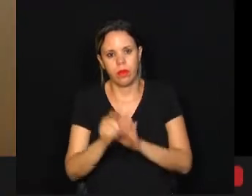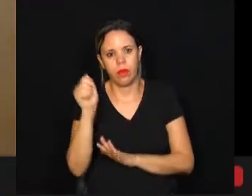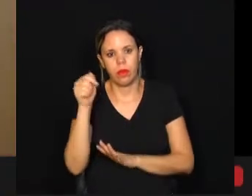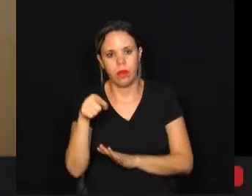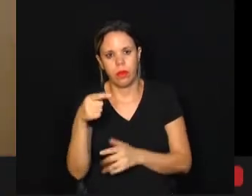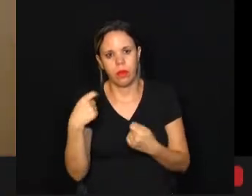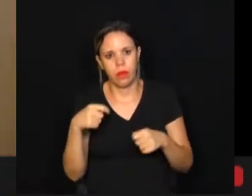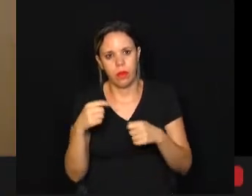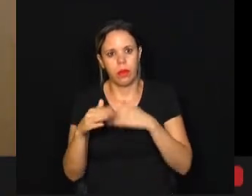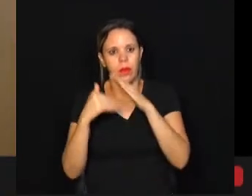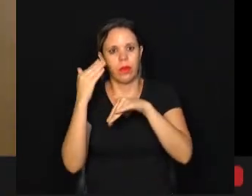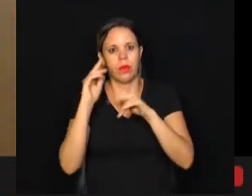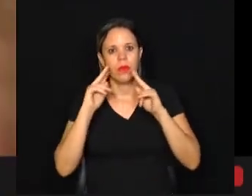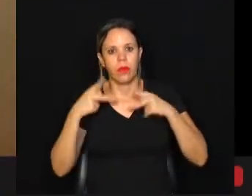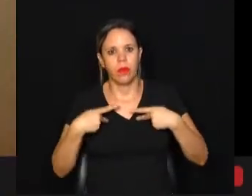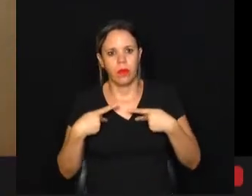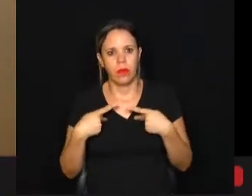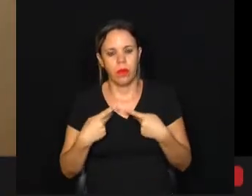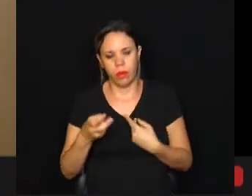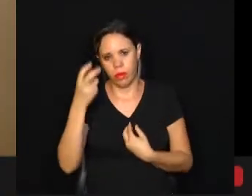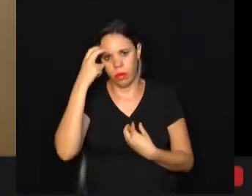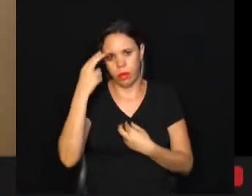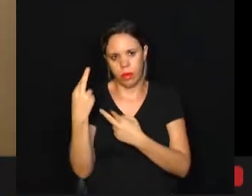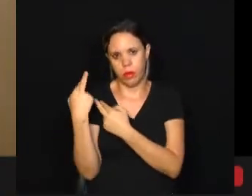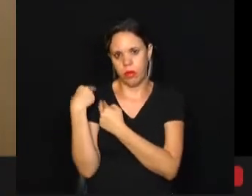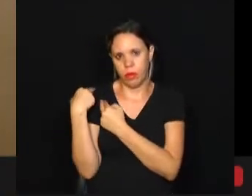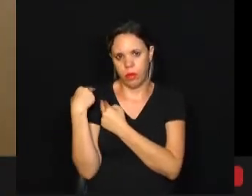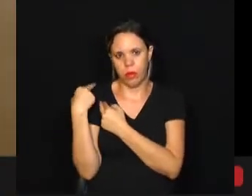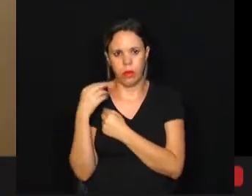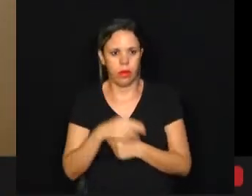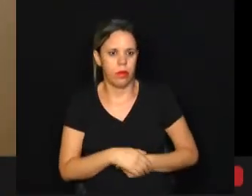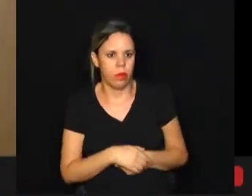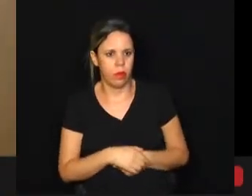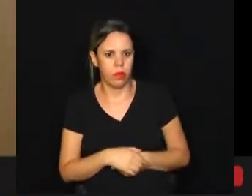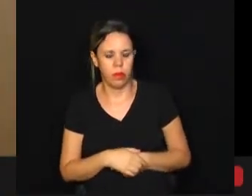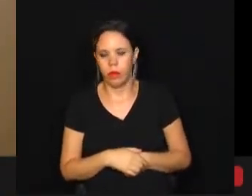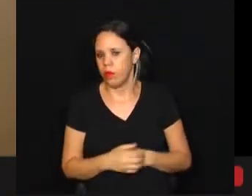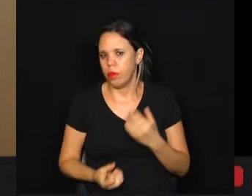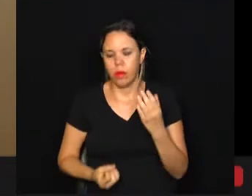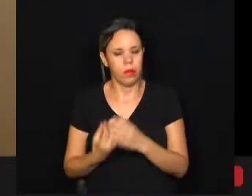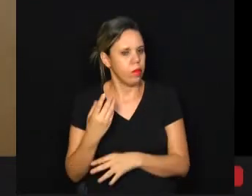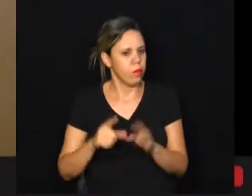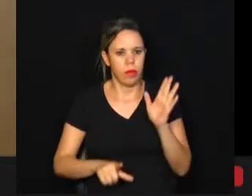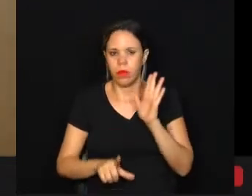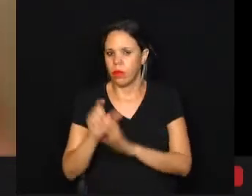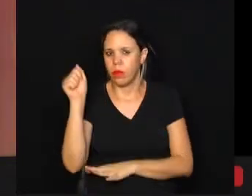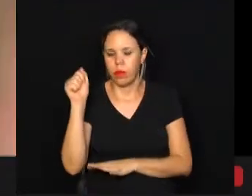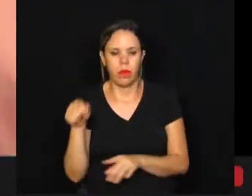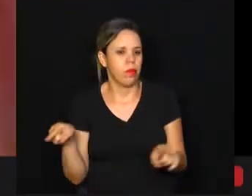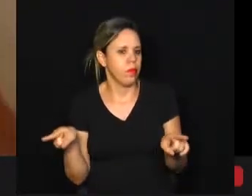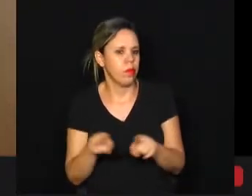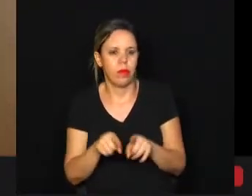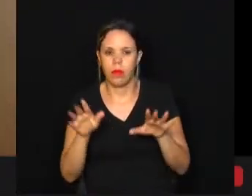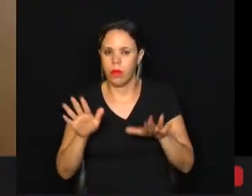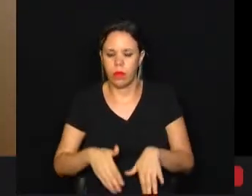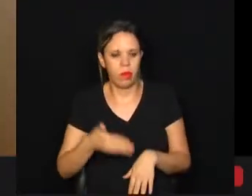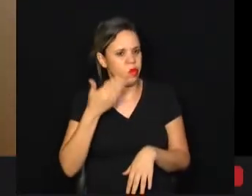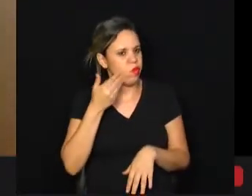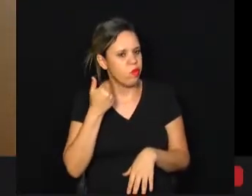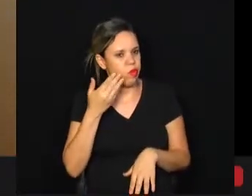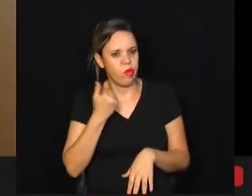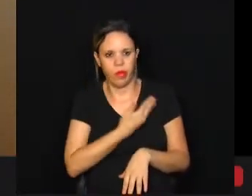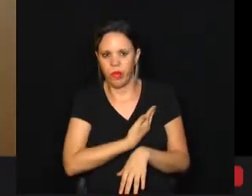precisa do desenvolvimento humano. A cultura é responsável por esse lado. Ela não gera lucro, mas ela não fica mamando no